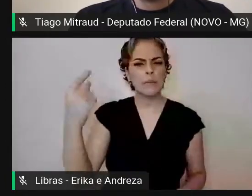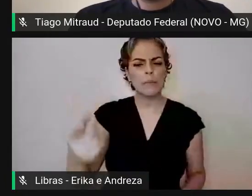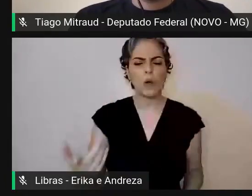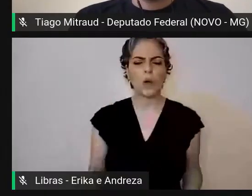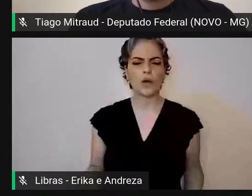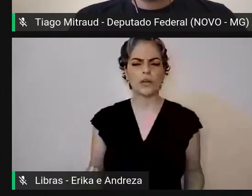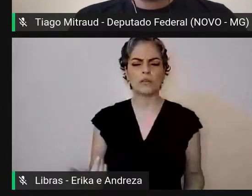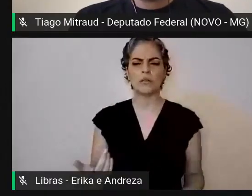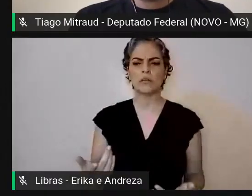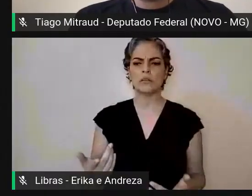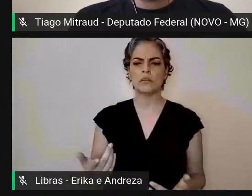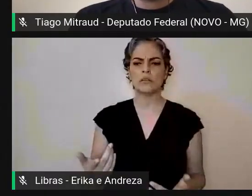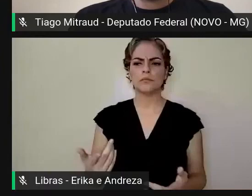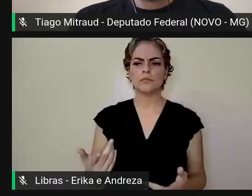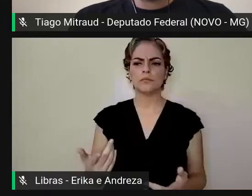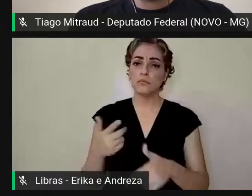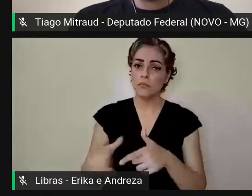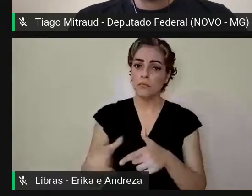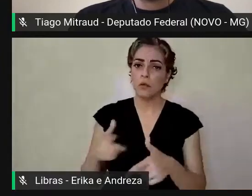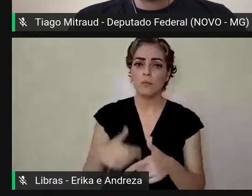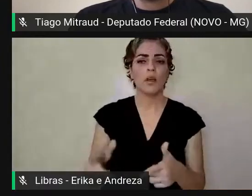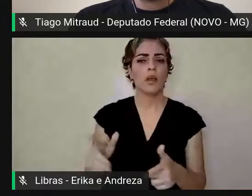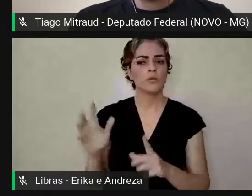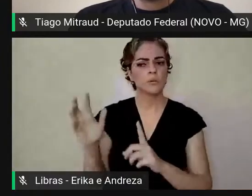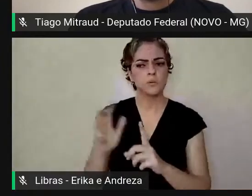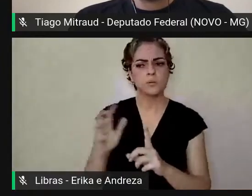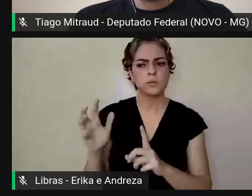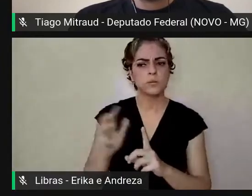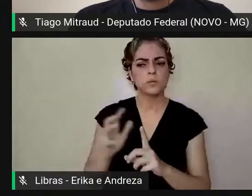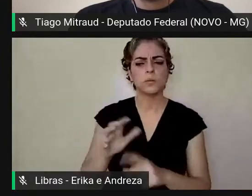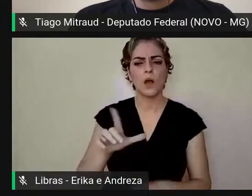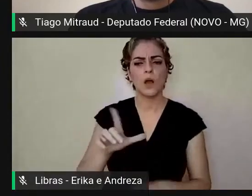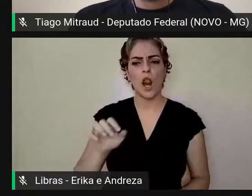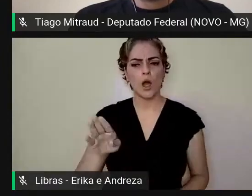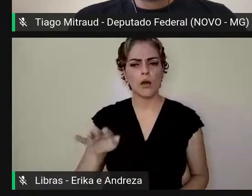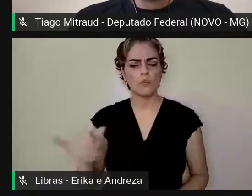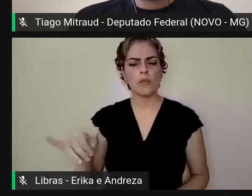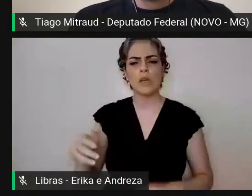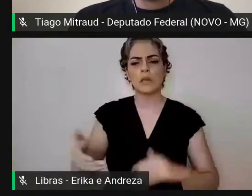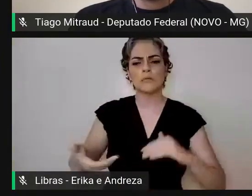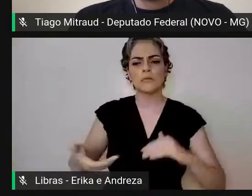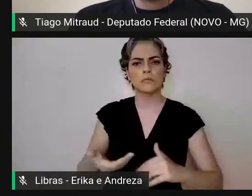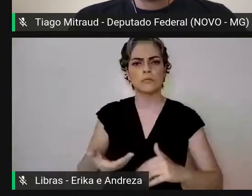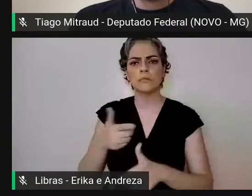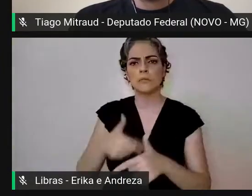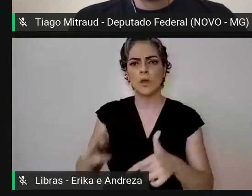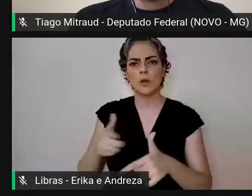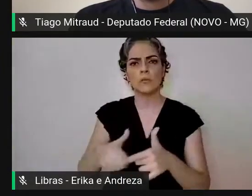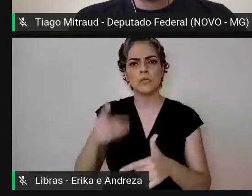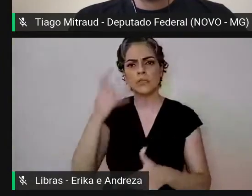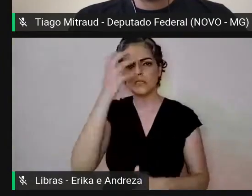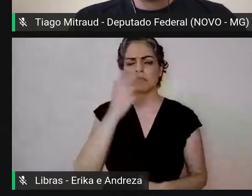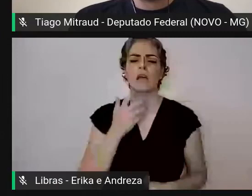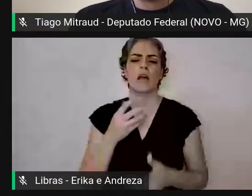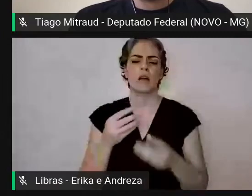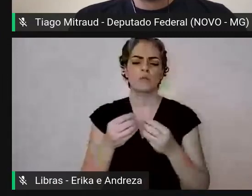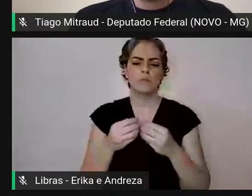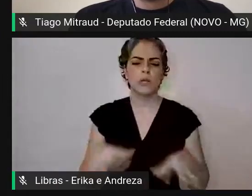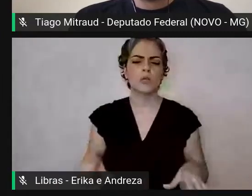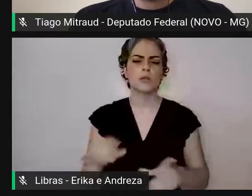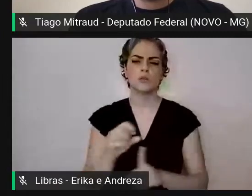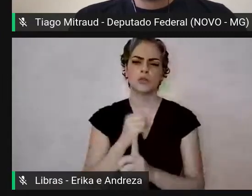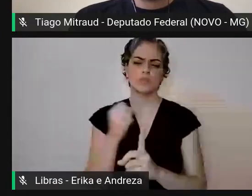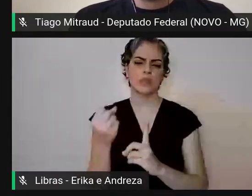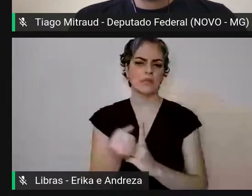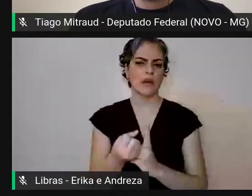de lobby poderosa em cima do Congresso Nacional, com sérios danos aos interesses da sociedade e uma dissolução do